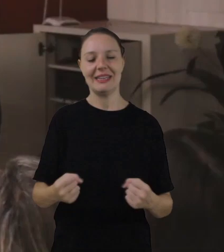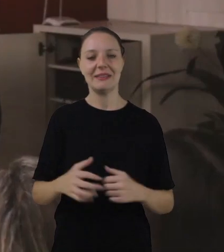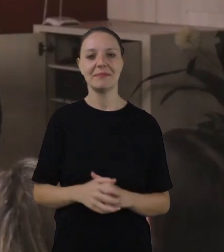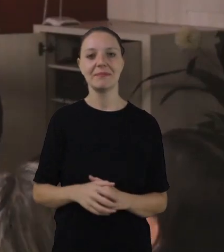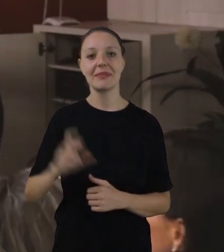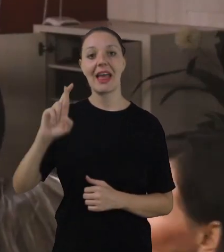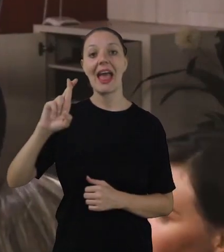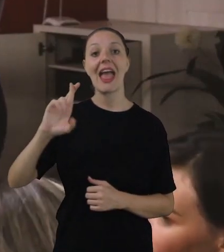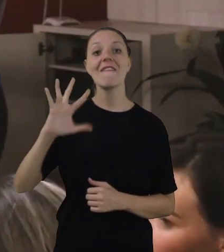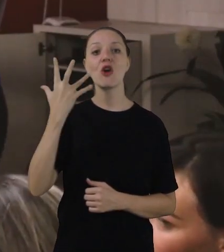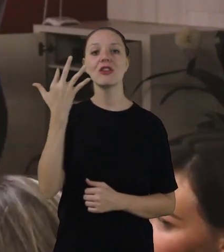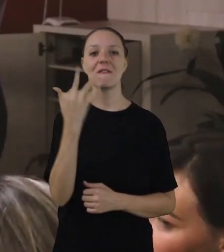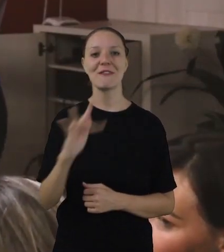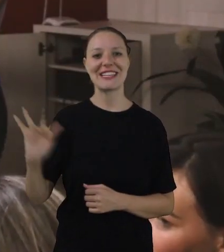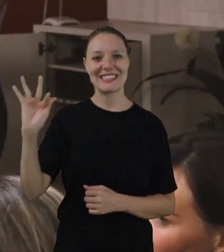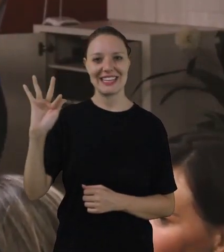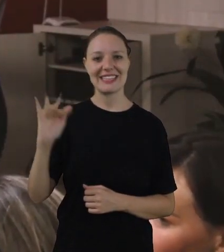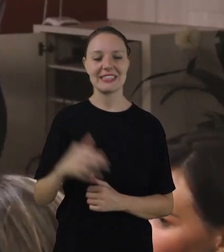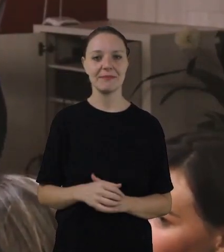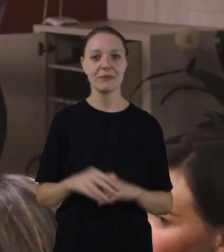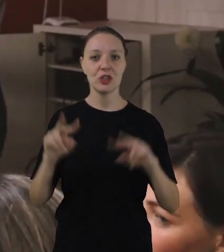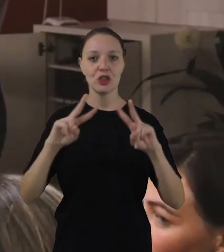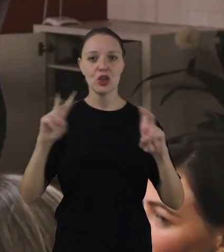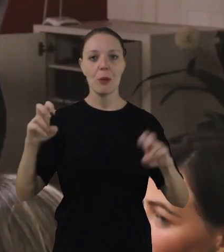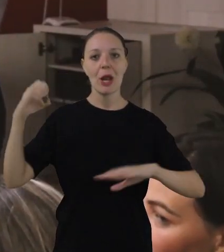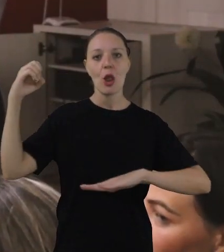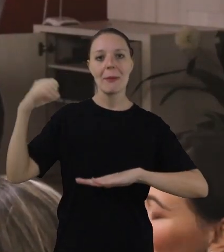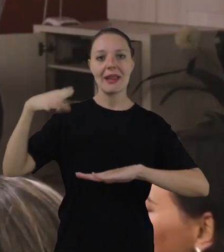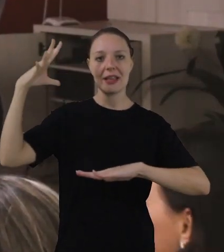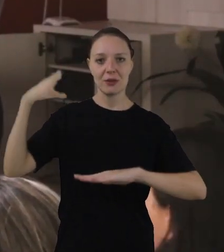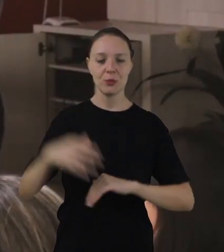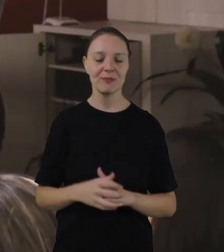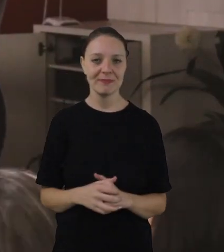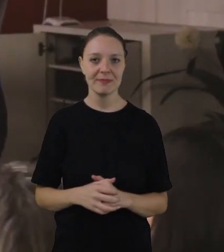Revolução Francesa, foi com o Iluminismo que daí,